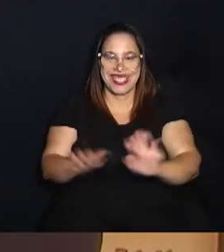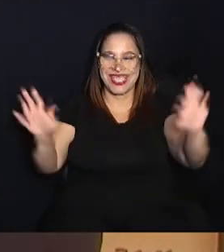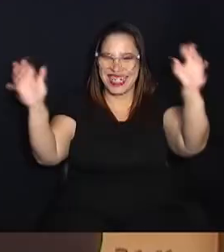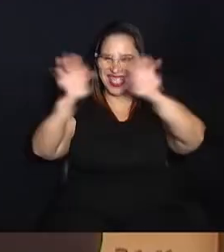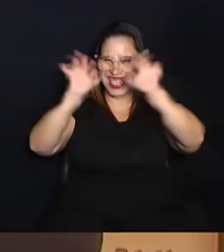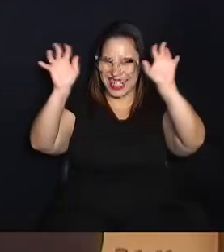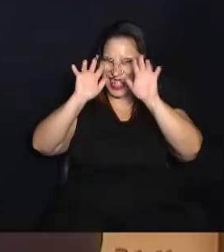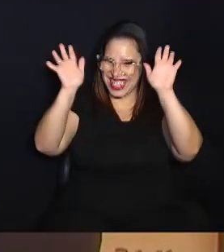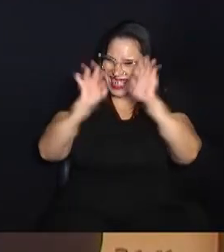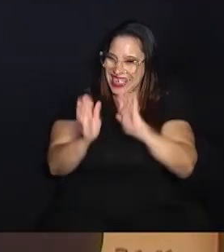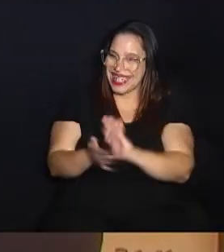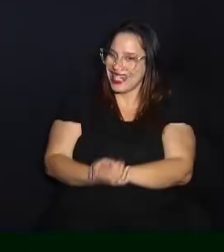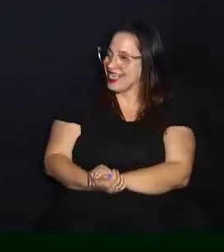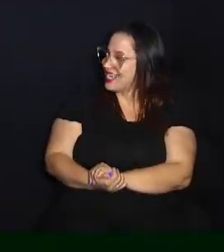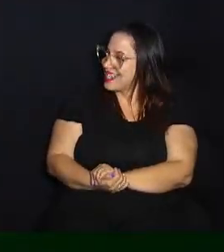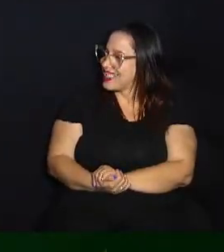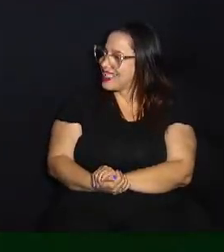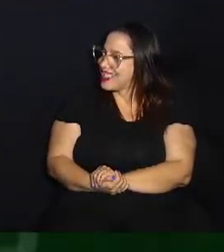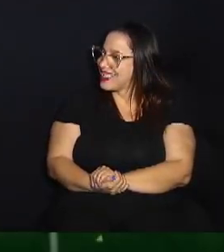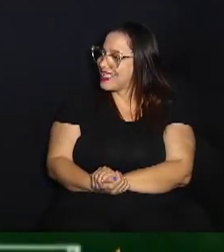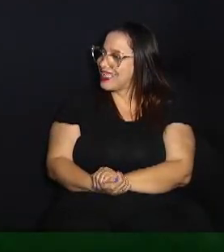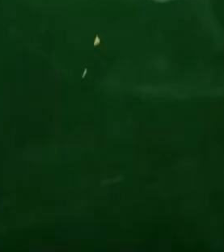educação. Tchau!